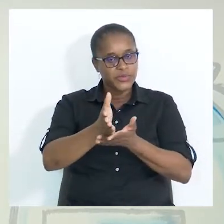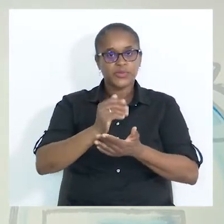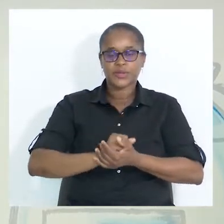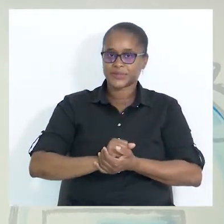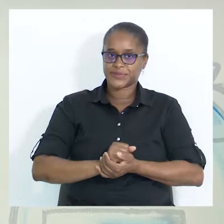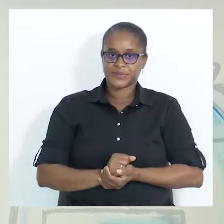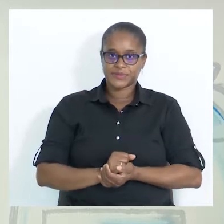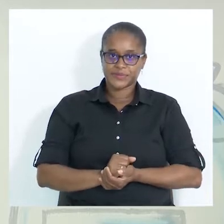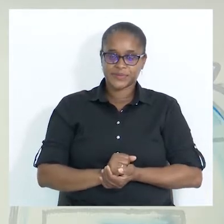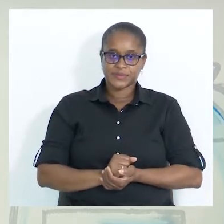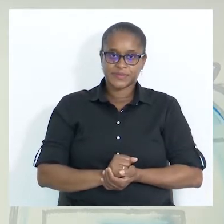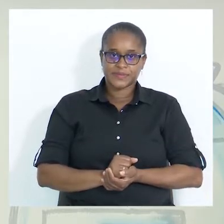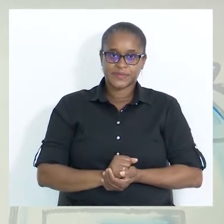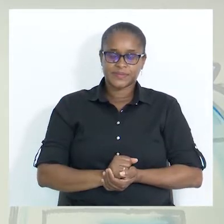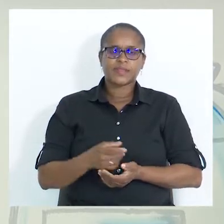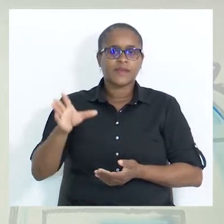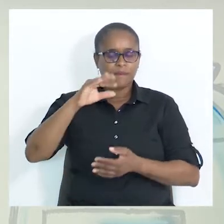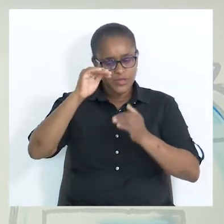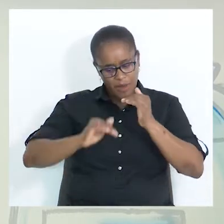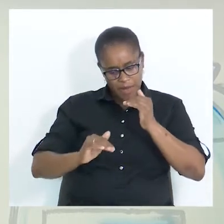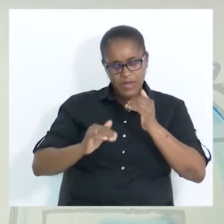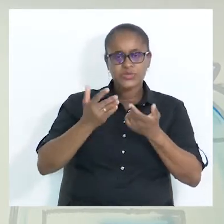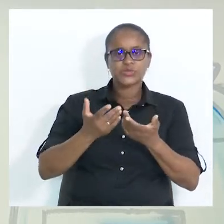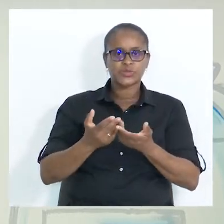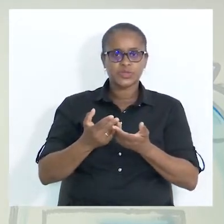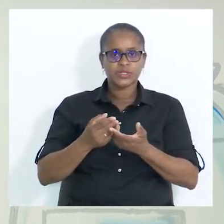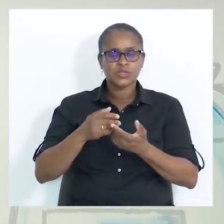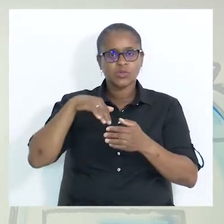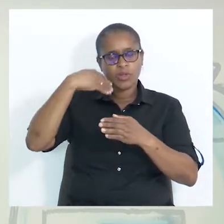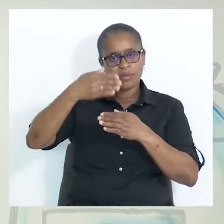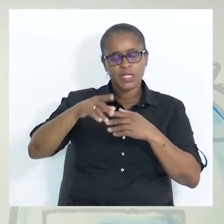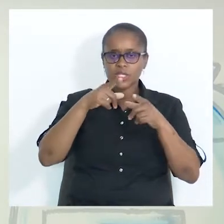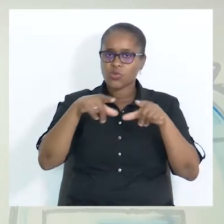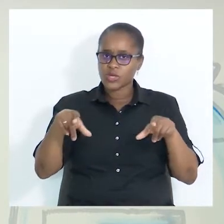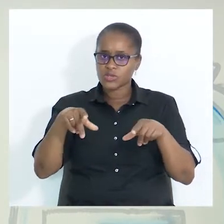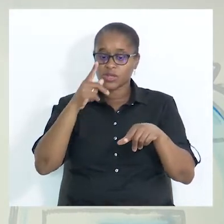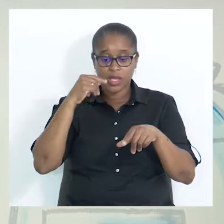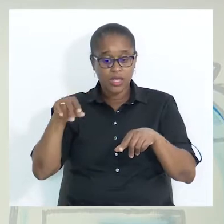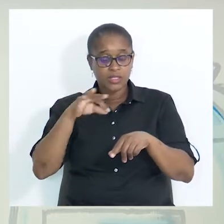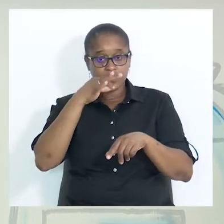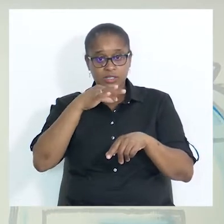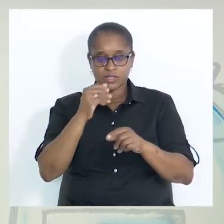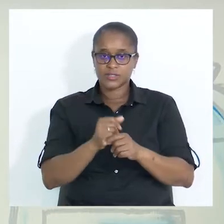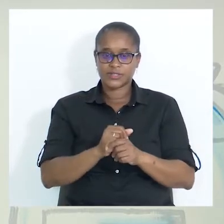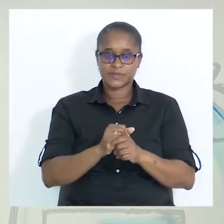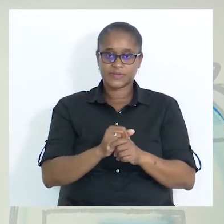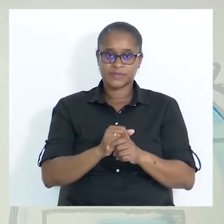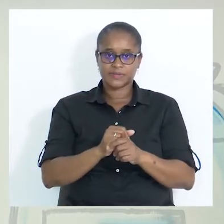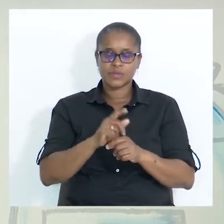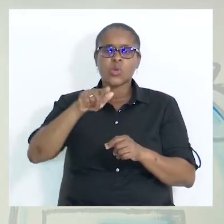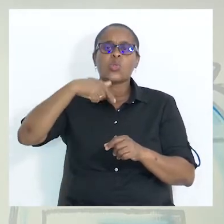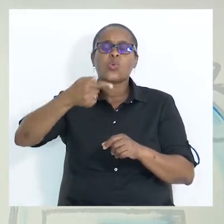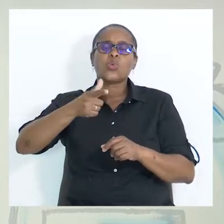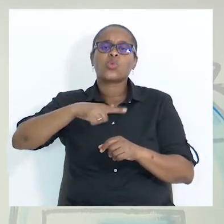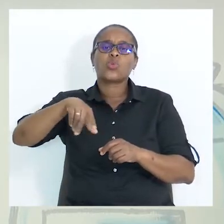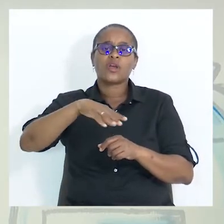continuando e mais abaixo, numa outra passagem linguística, ele diz: não te